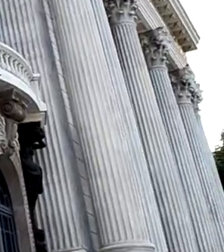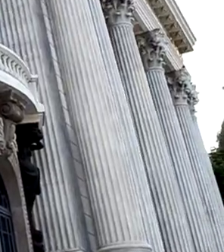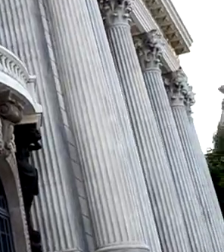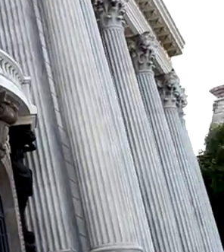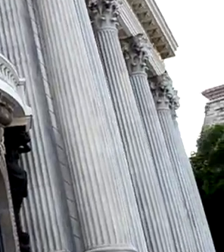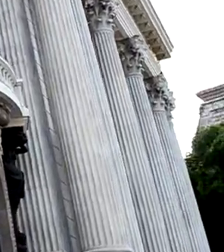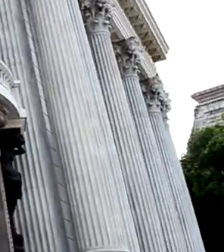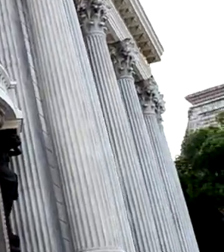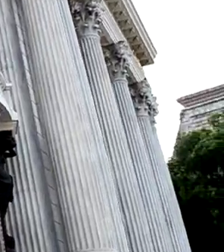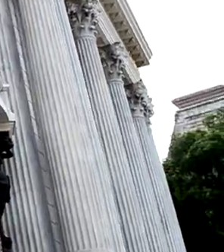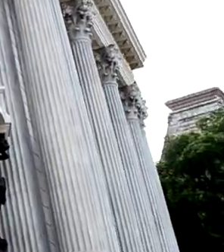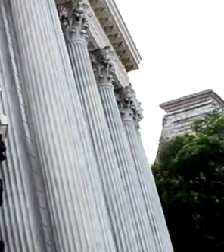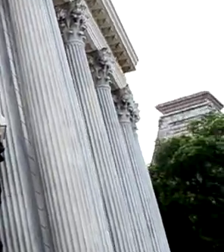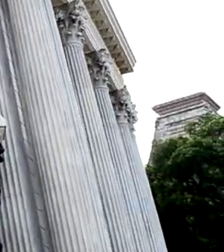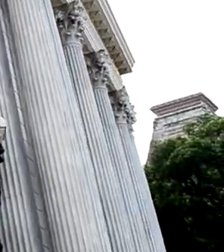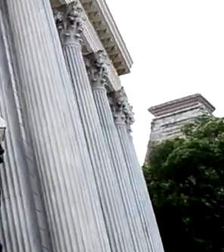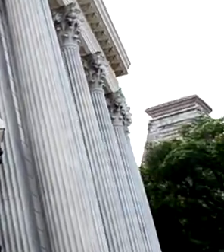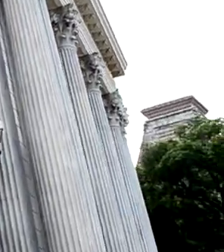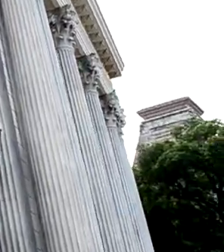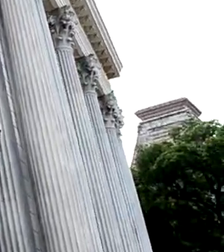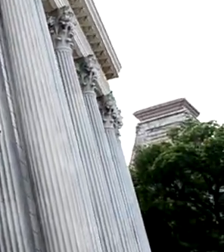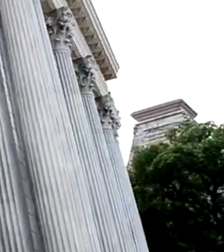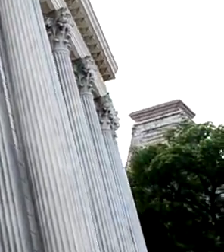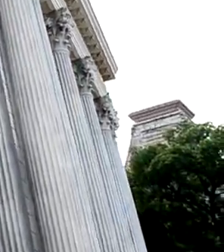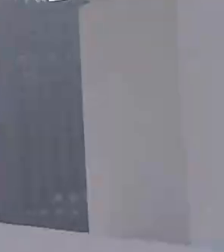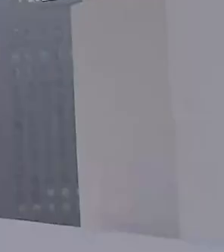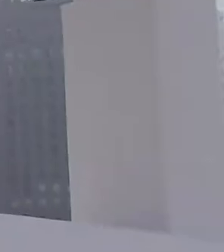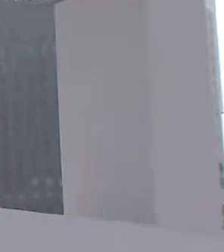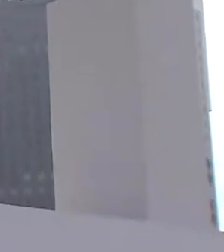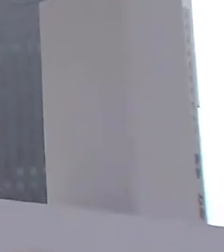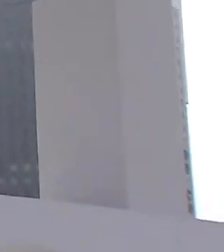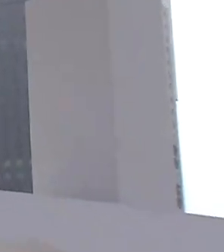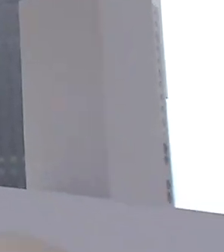Tchau. Tchau.